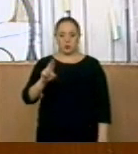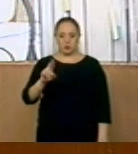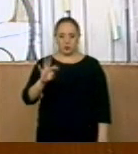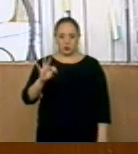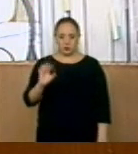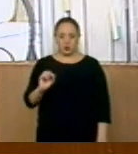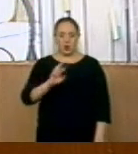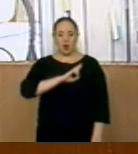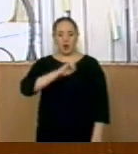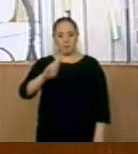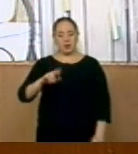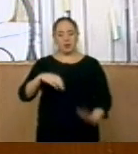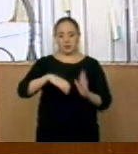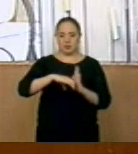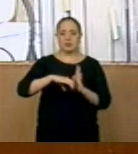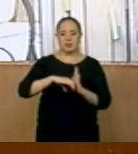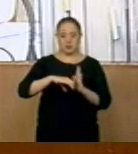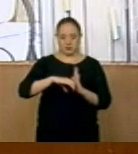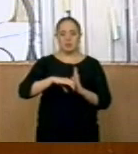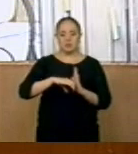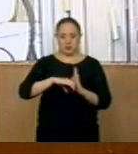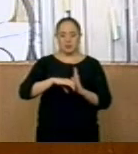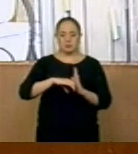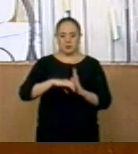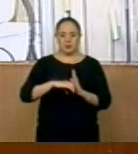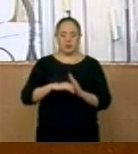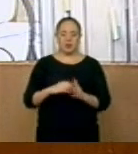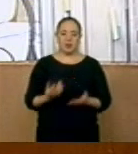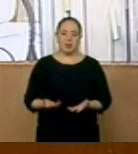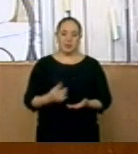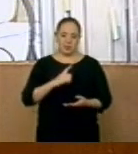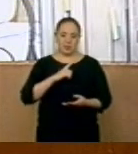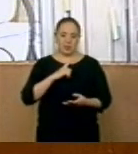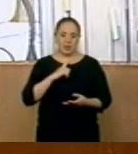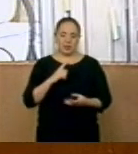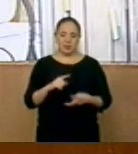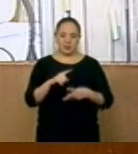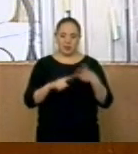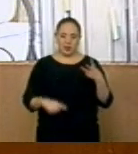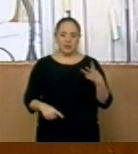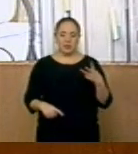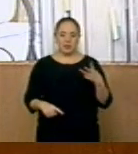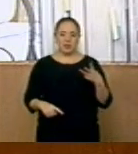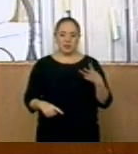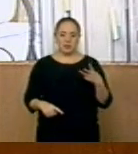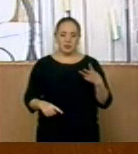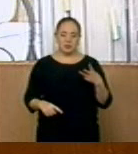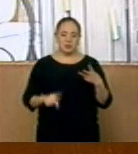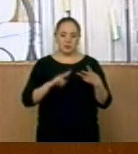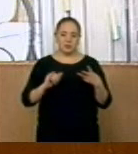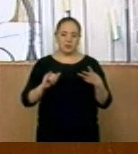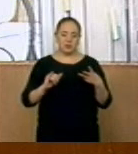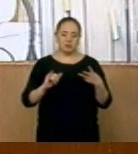pelo Senado Federal. Como são três os litisconsortes que falam